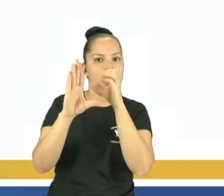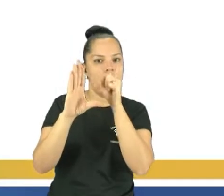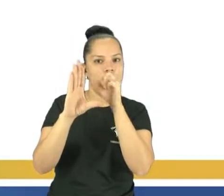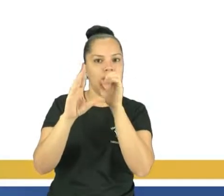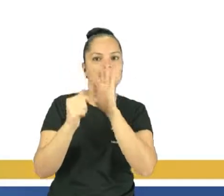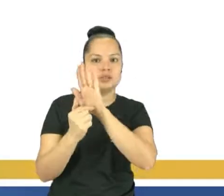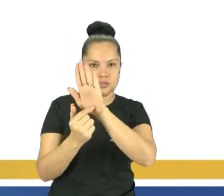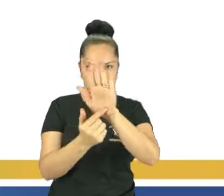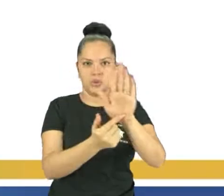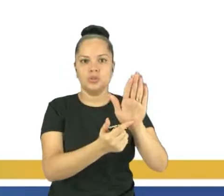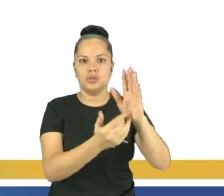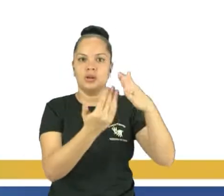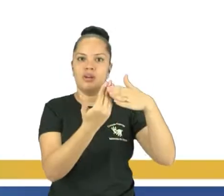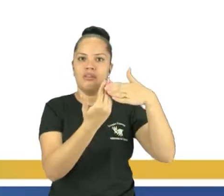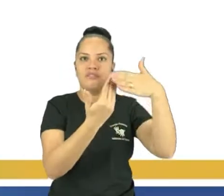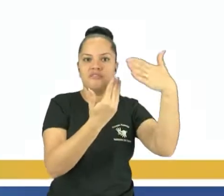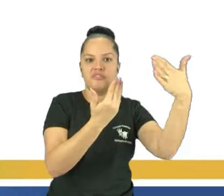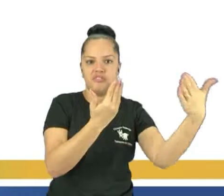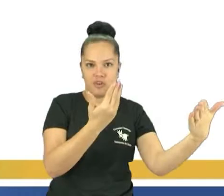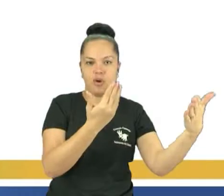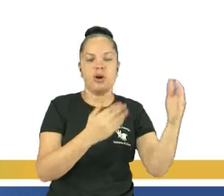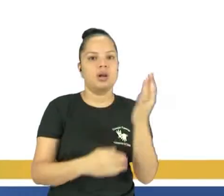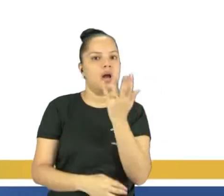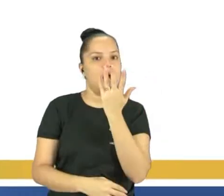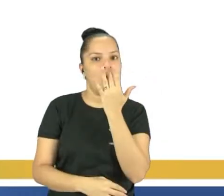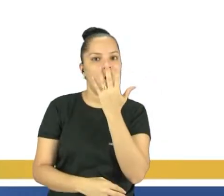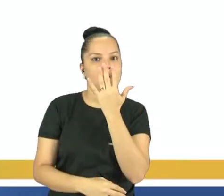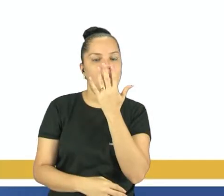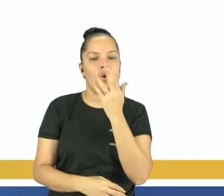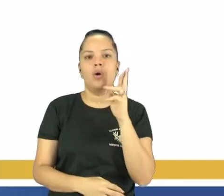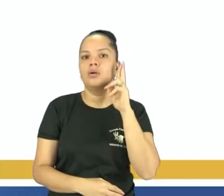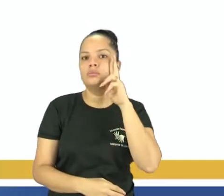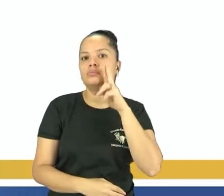ângulos externos aí apresentados em lilás, certo?